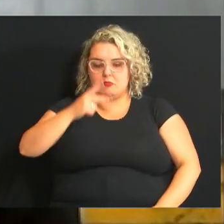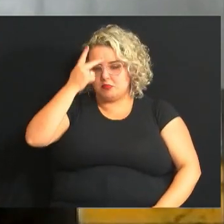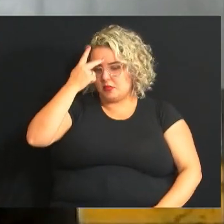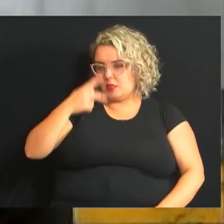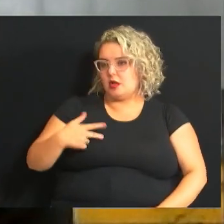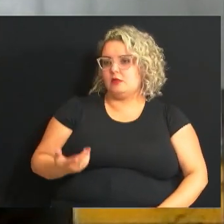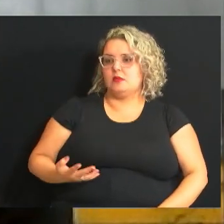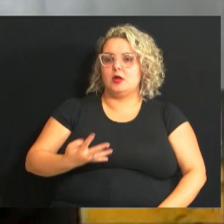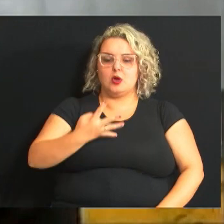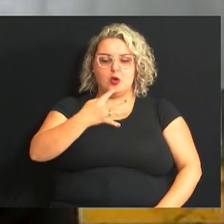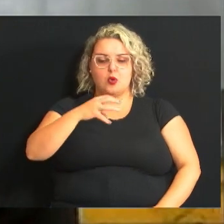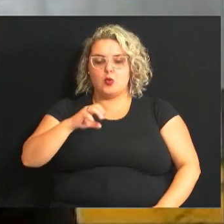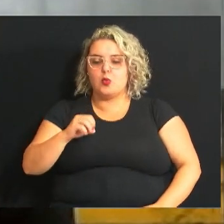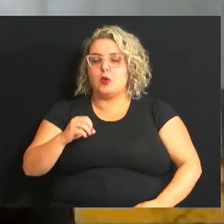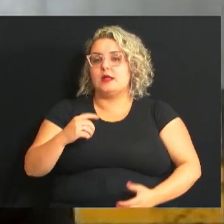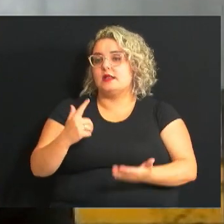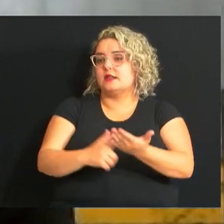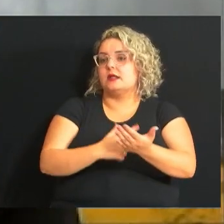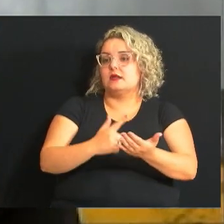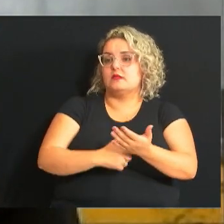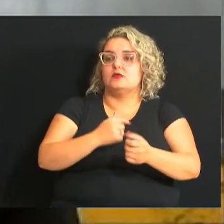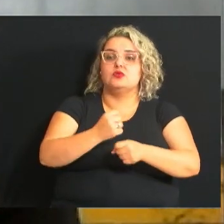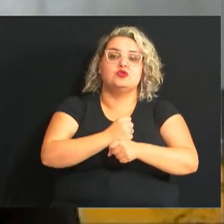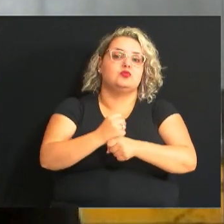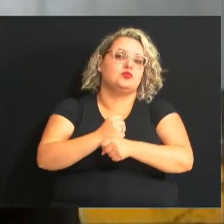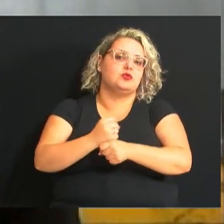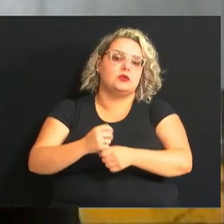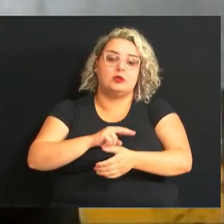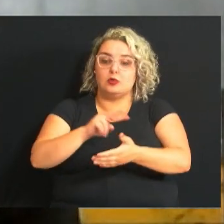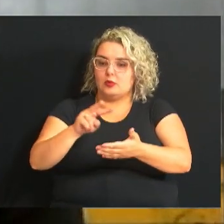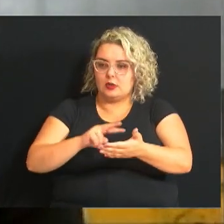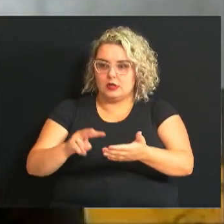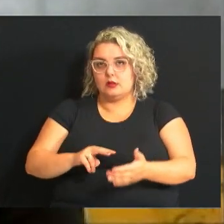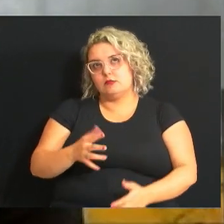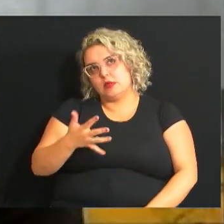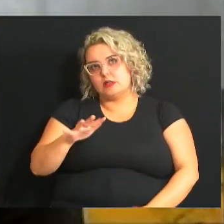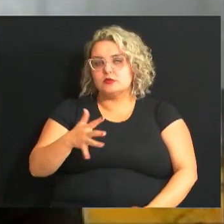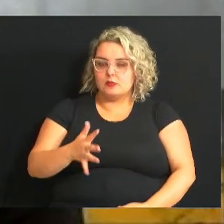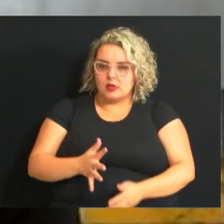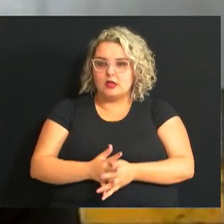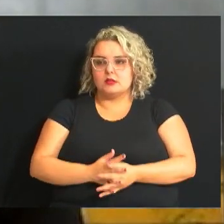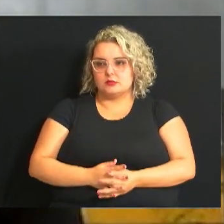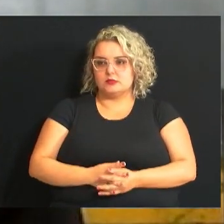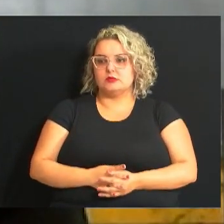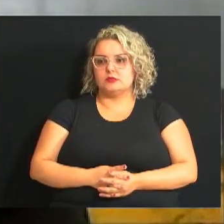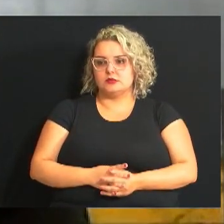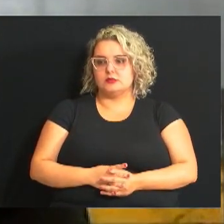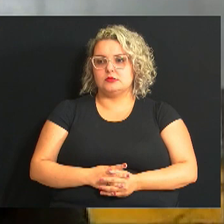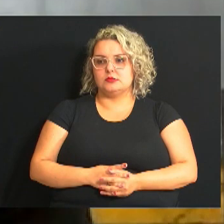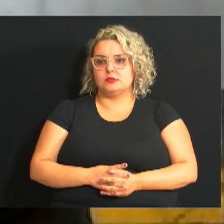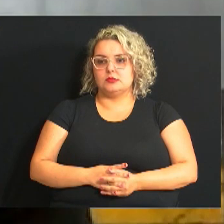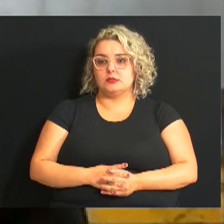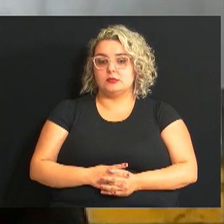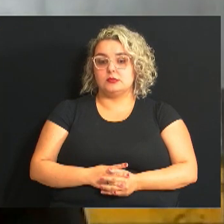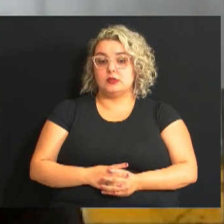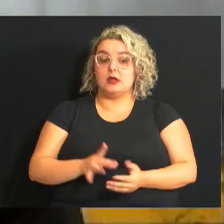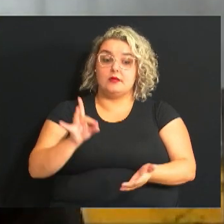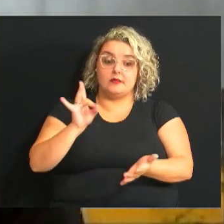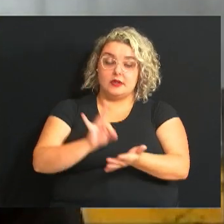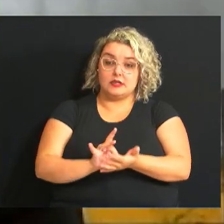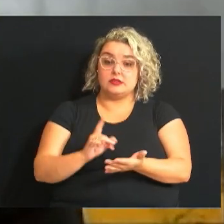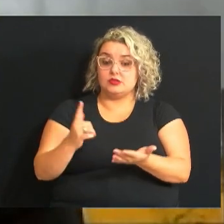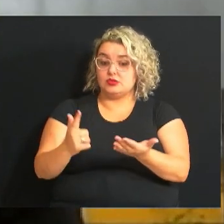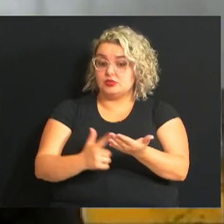livros por ano, né? E pelo menos. E a grande verdade é que os livros, assim,